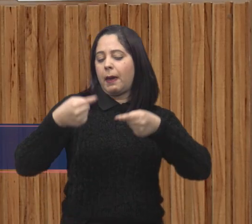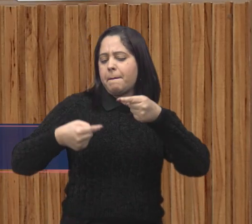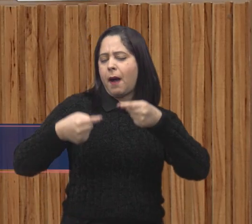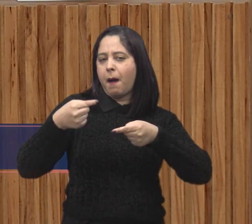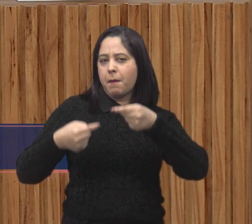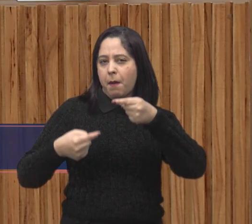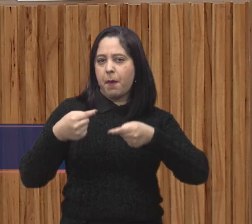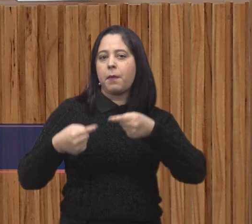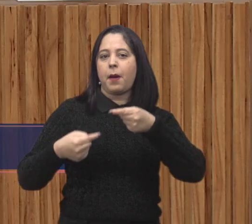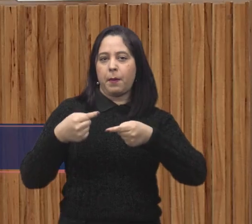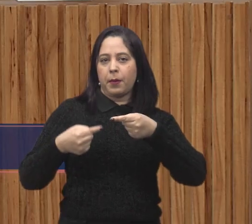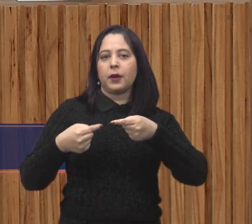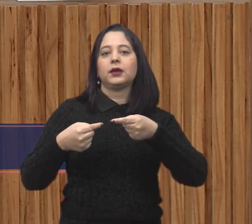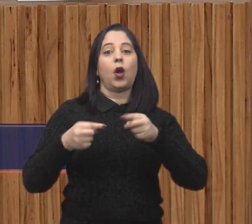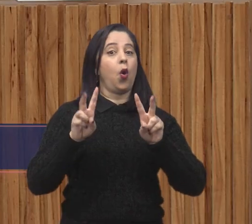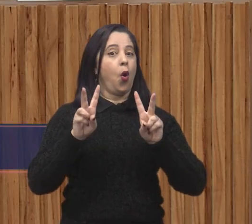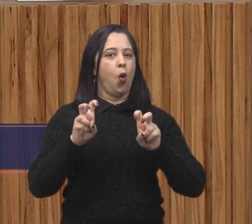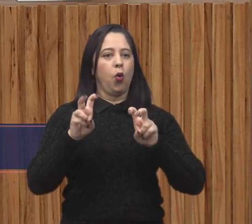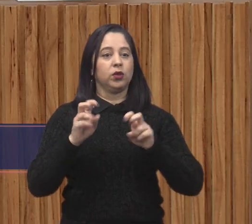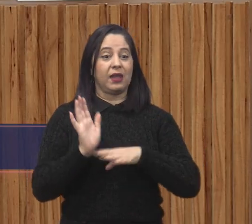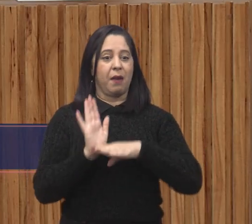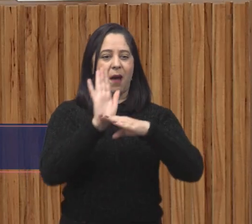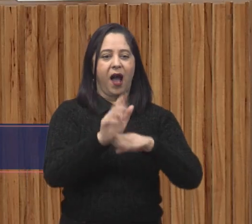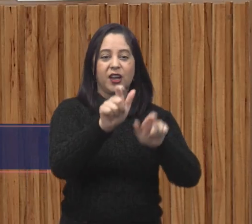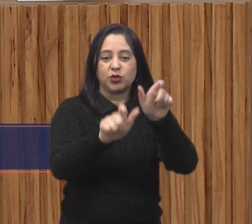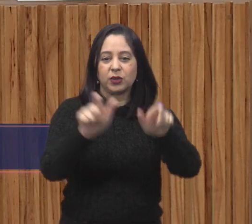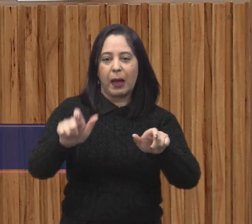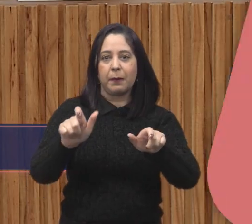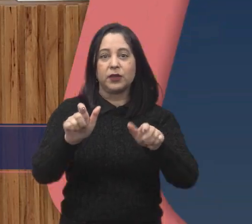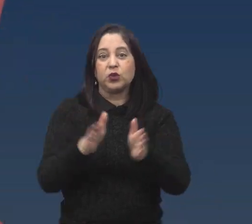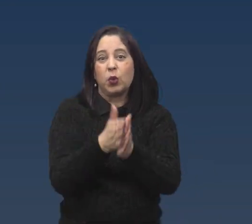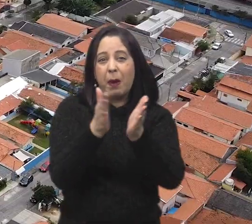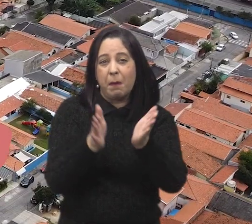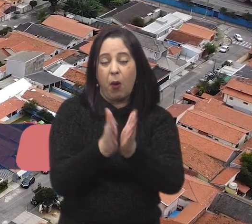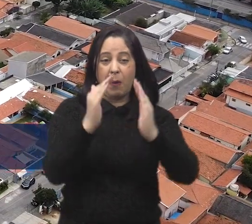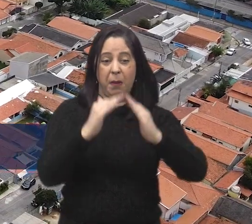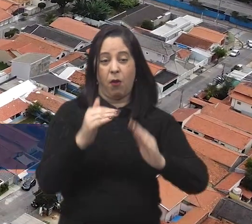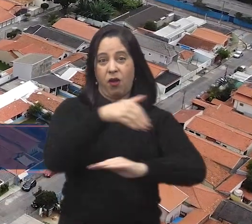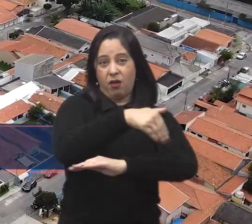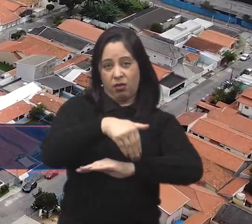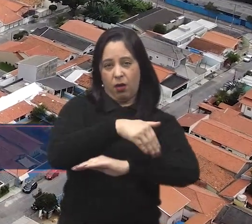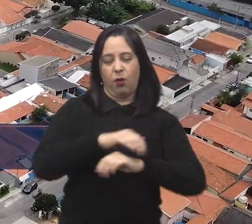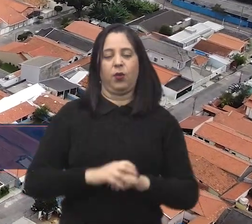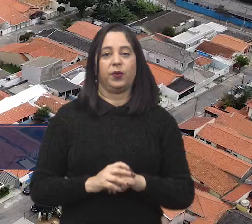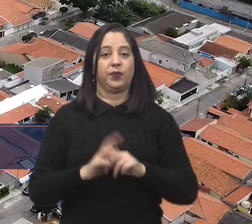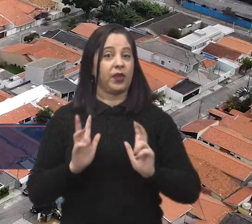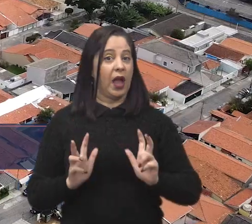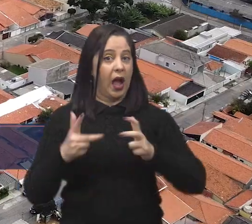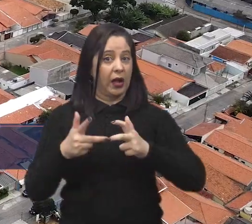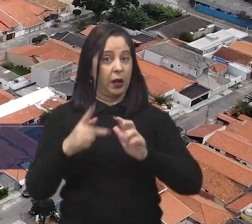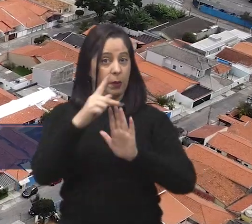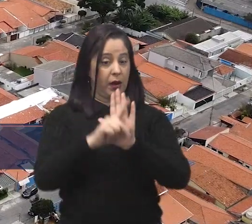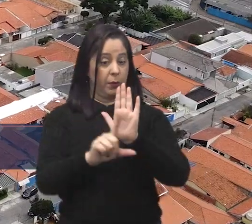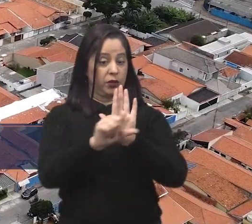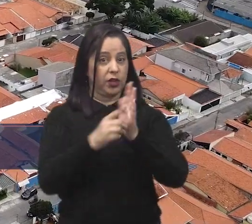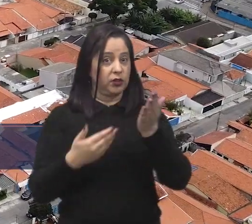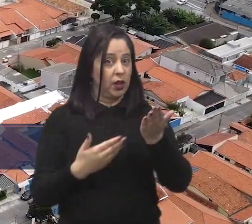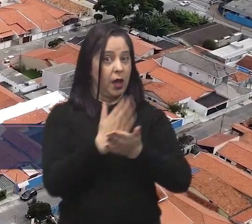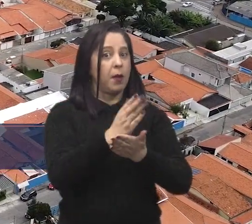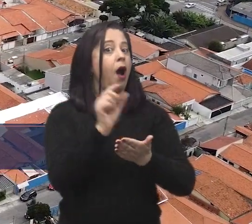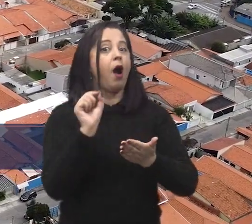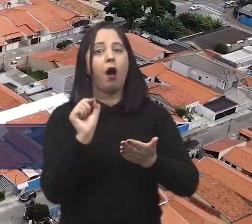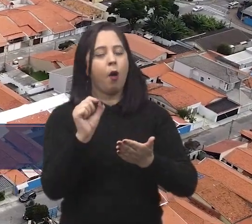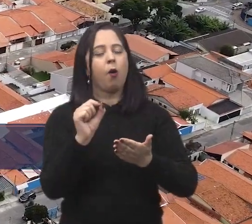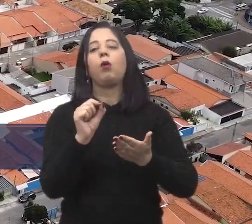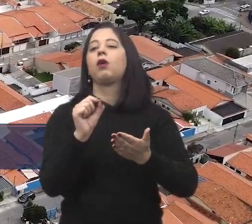de um debate público sobre assistência social. Câmara aprova projeto de lei que